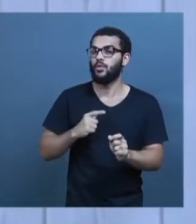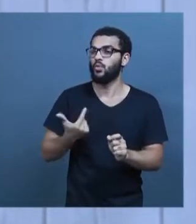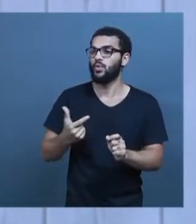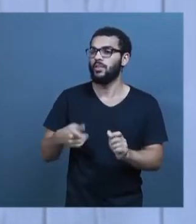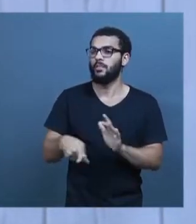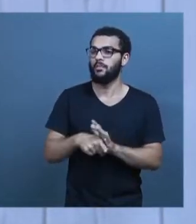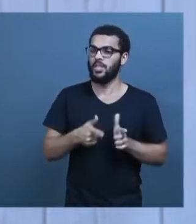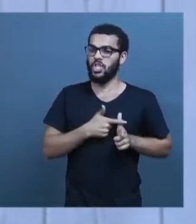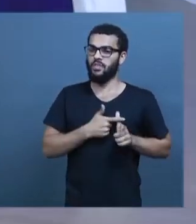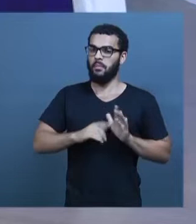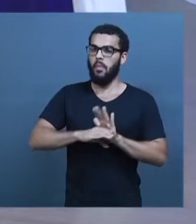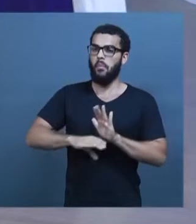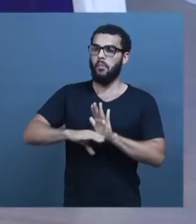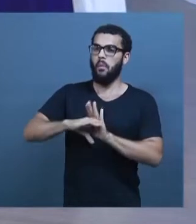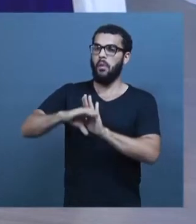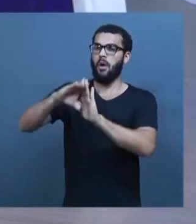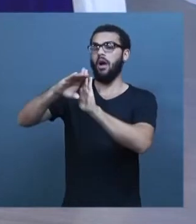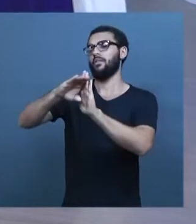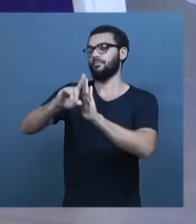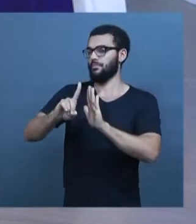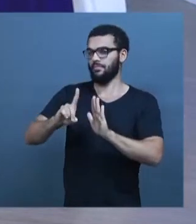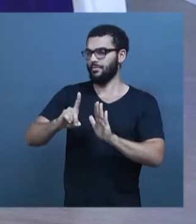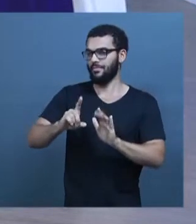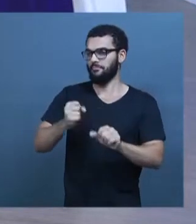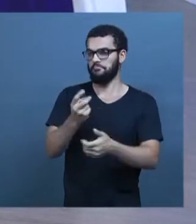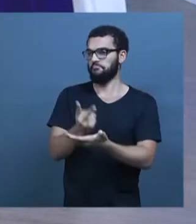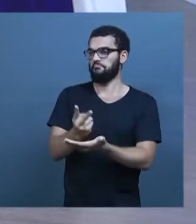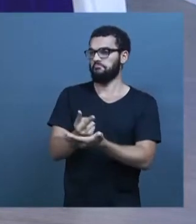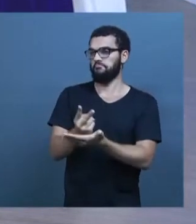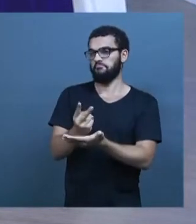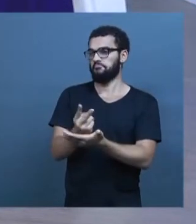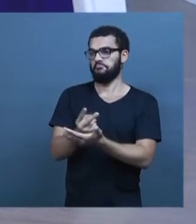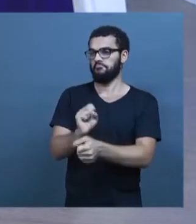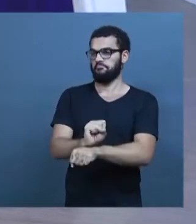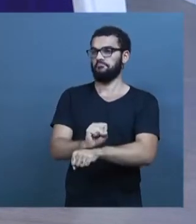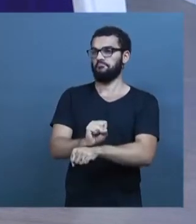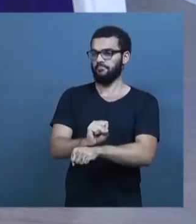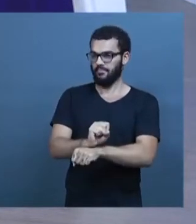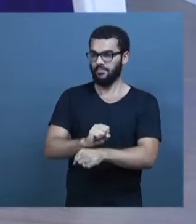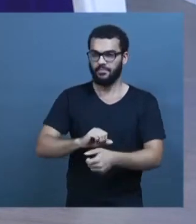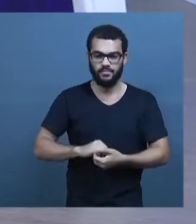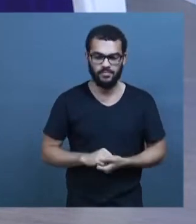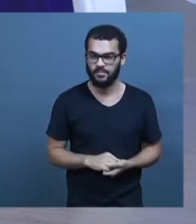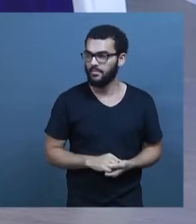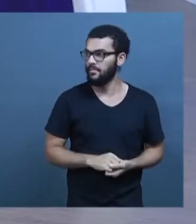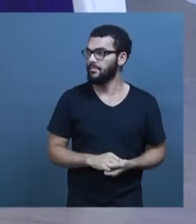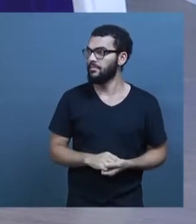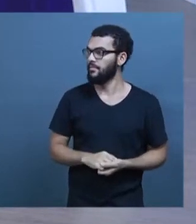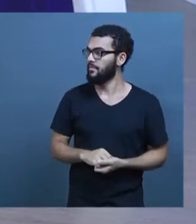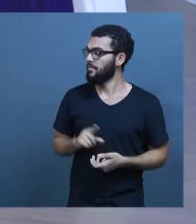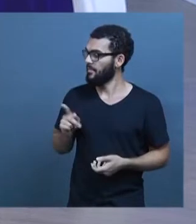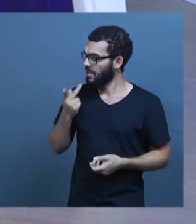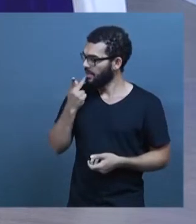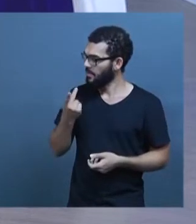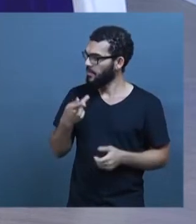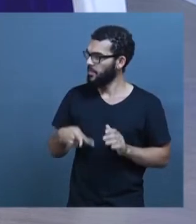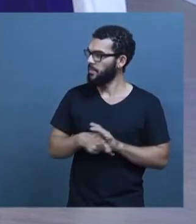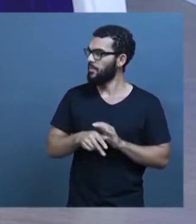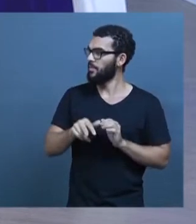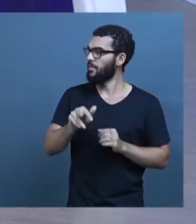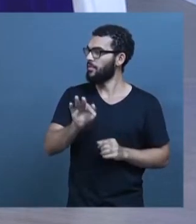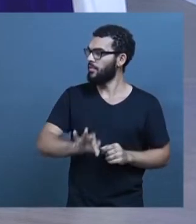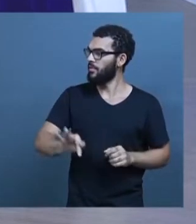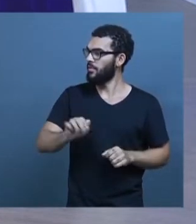sua dívida. Perfeito. Bom, Karen, eu sei que você falou que está começando agora, falando sobre a Fagem novamente.